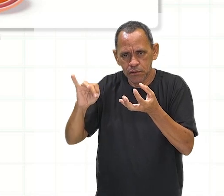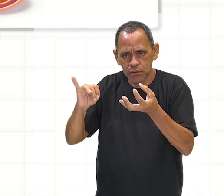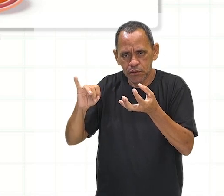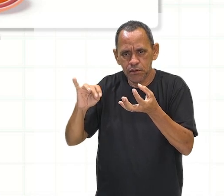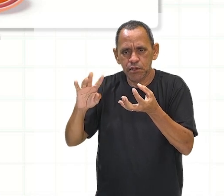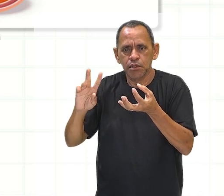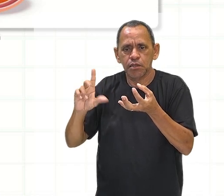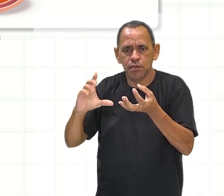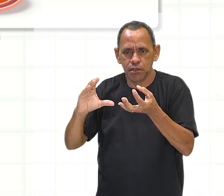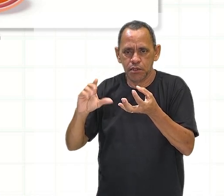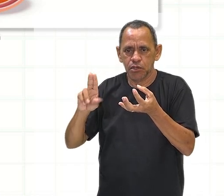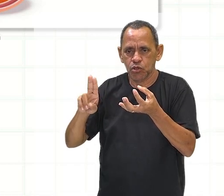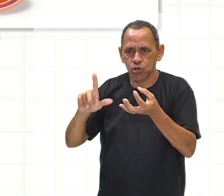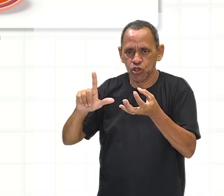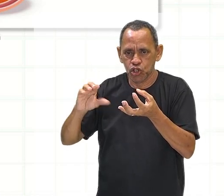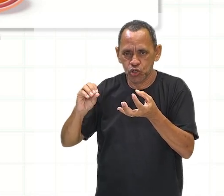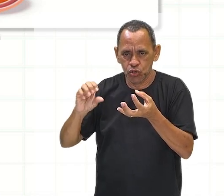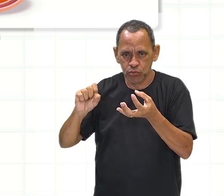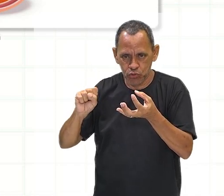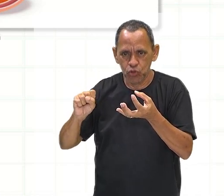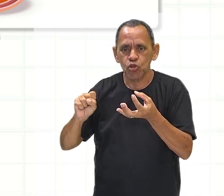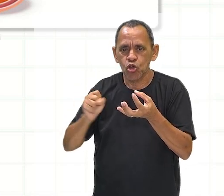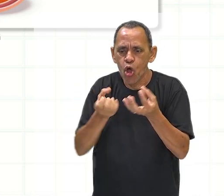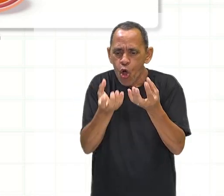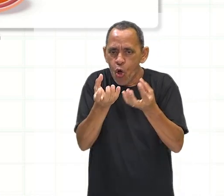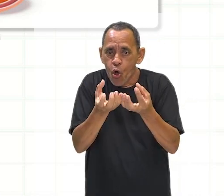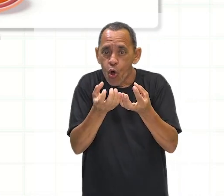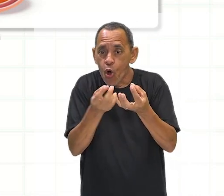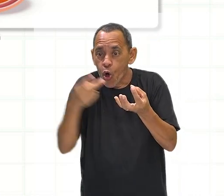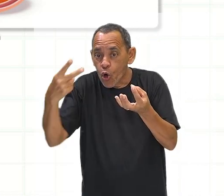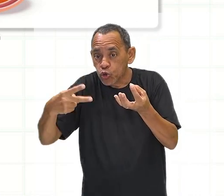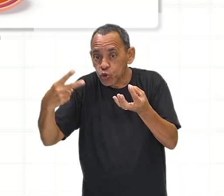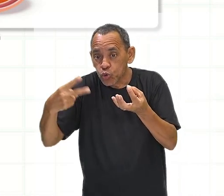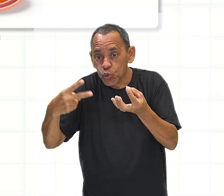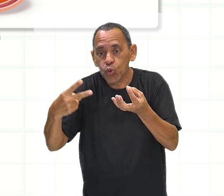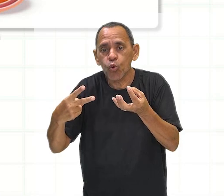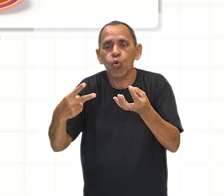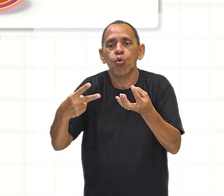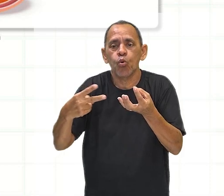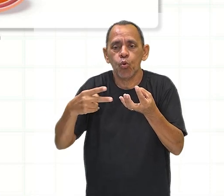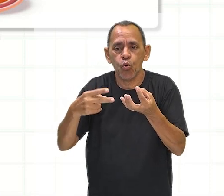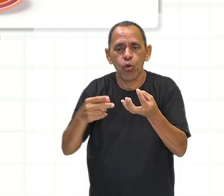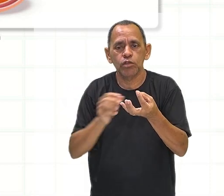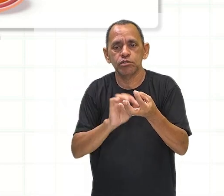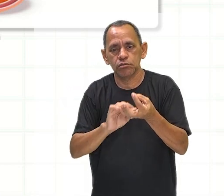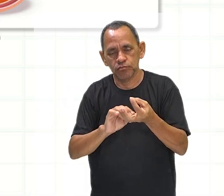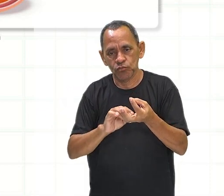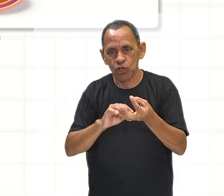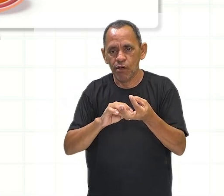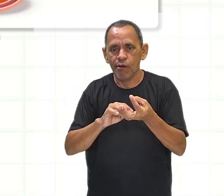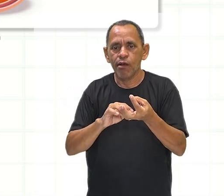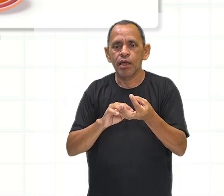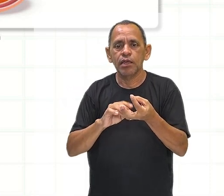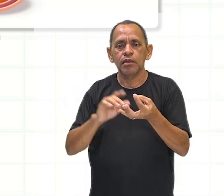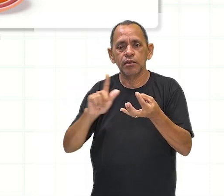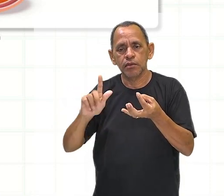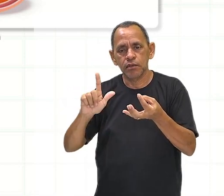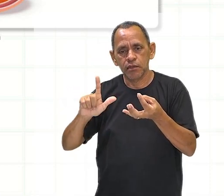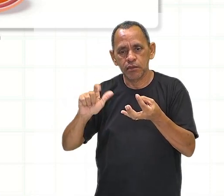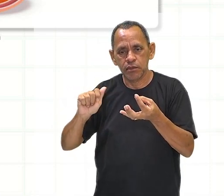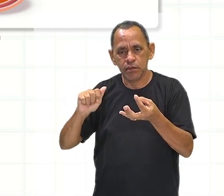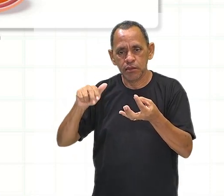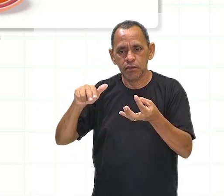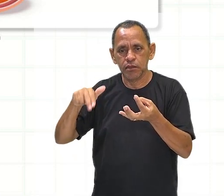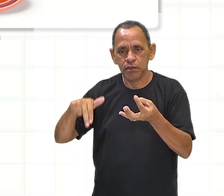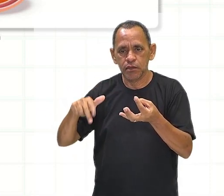aí, são duas glândulas de forma oval que estão situados na bolsa escrotal, tá? Então, aí